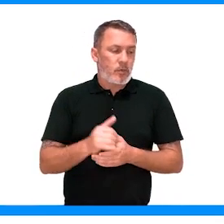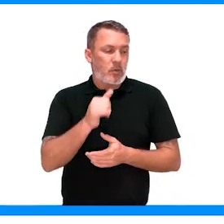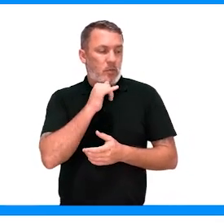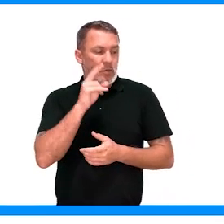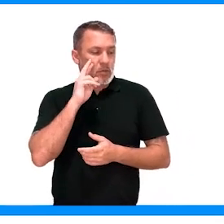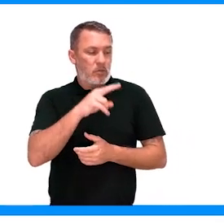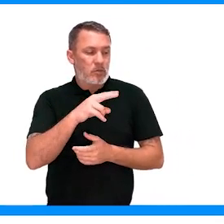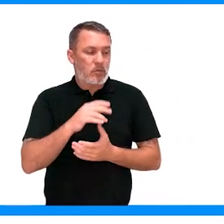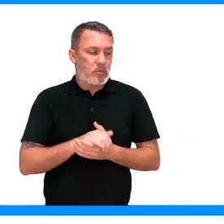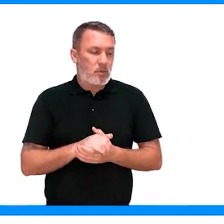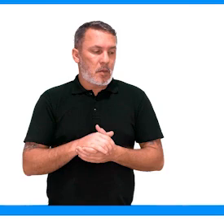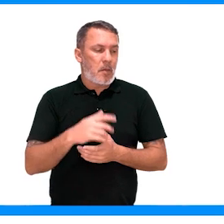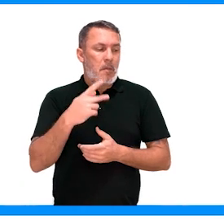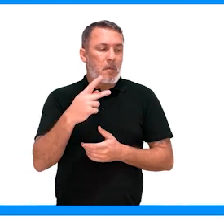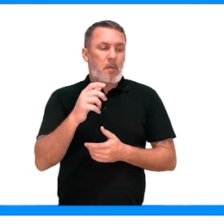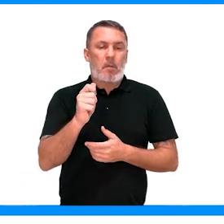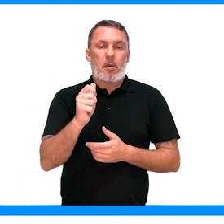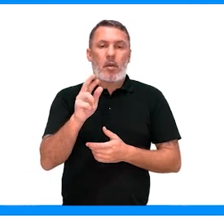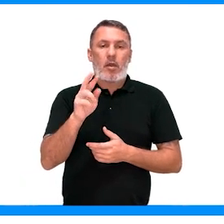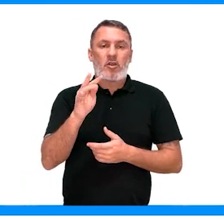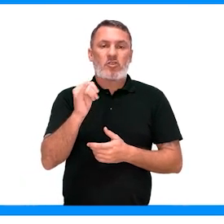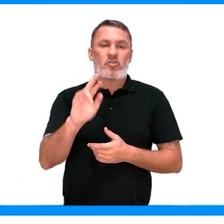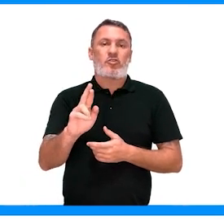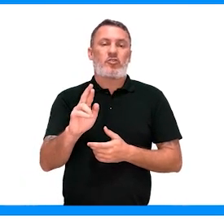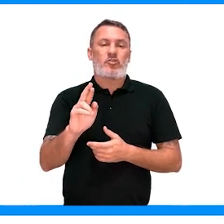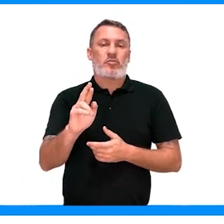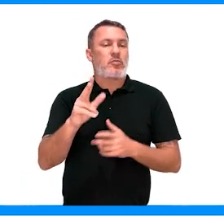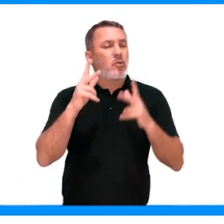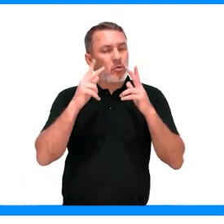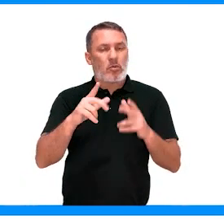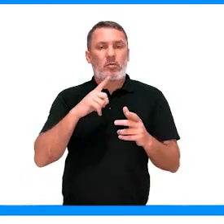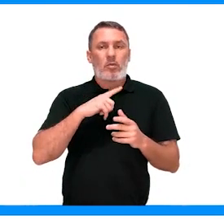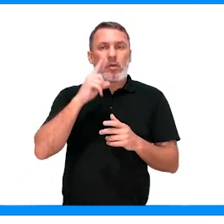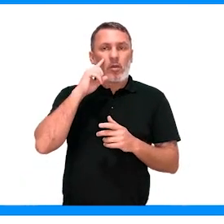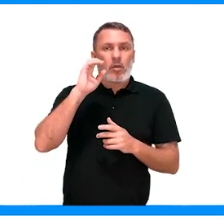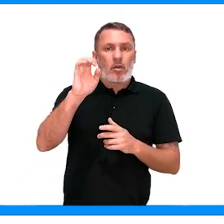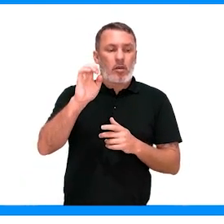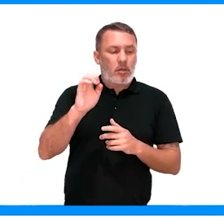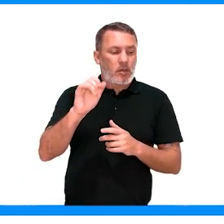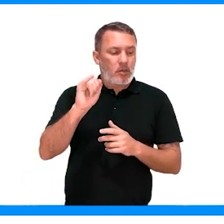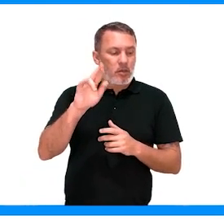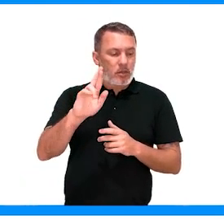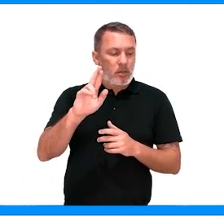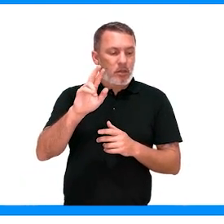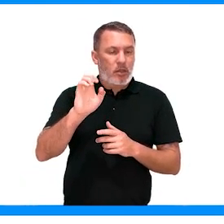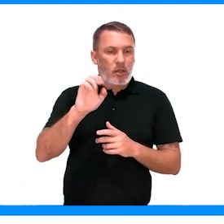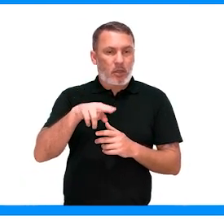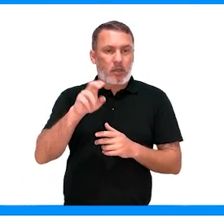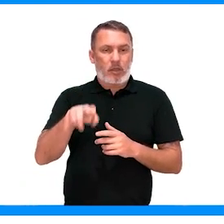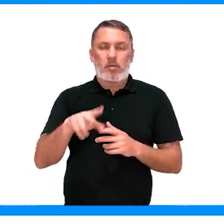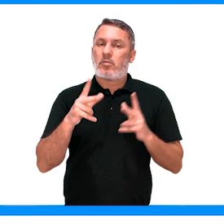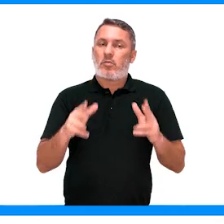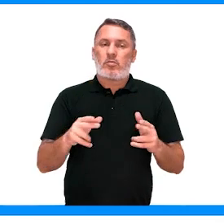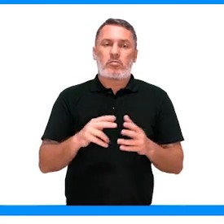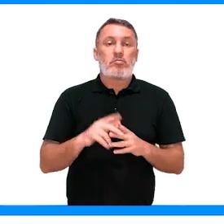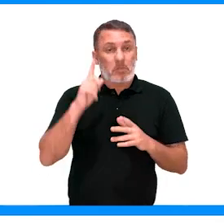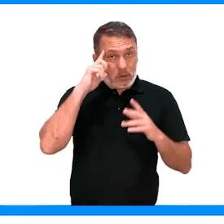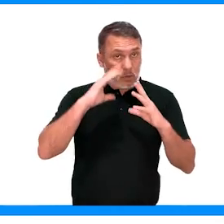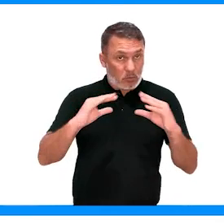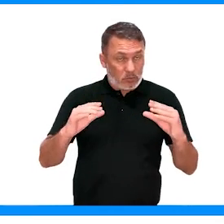É partir. Eu parto, tu partes, ele parte. Nosotros partimos, vosotros partís, eles